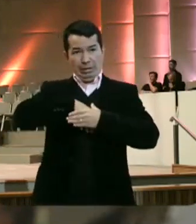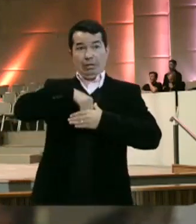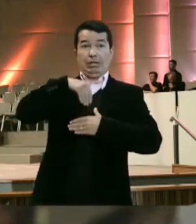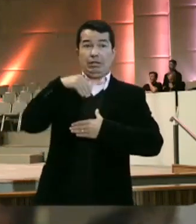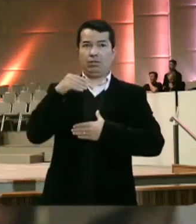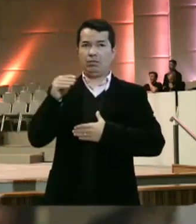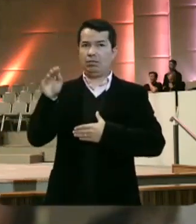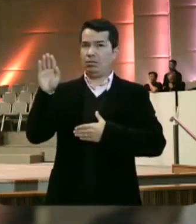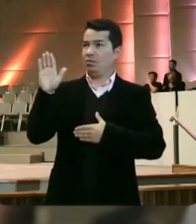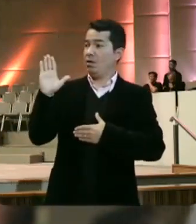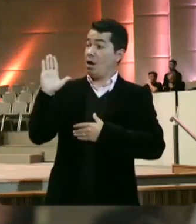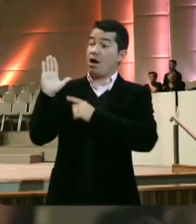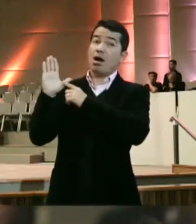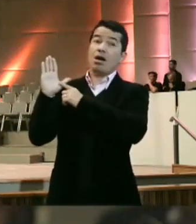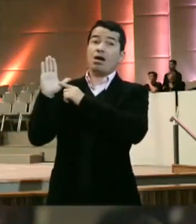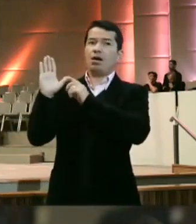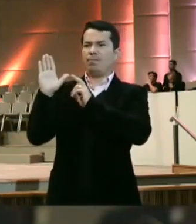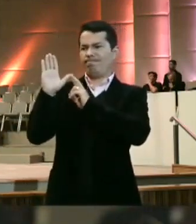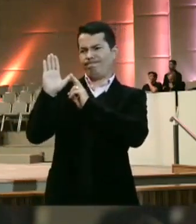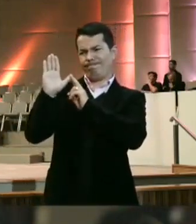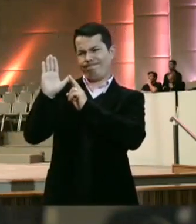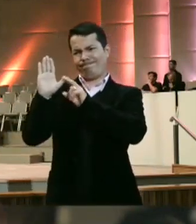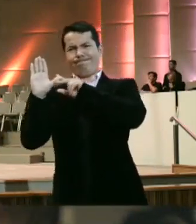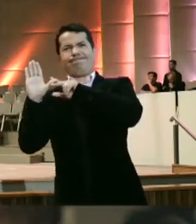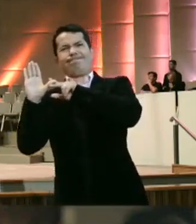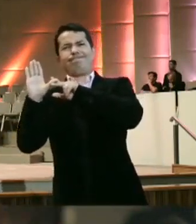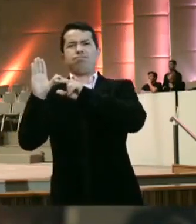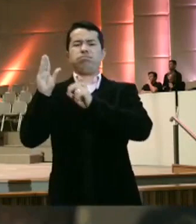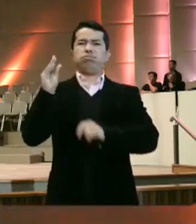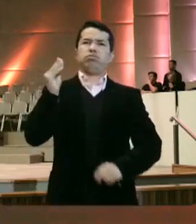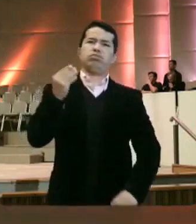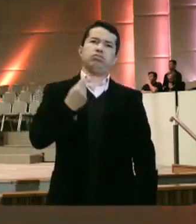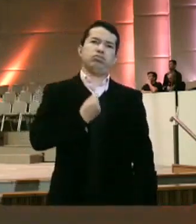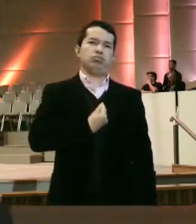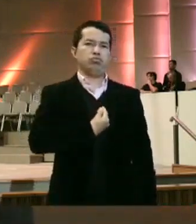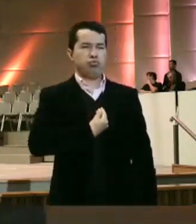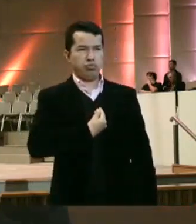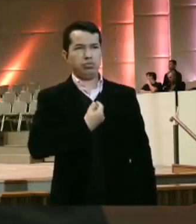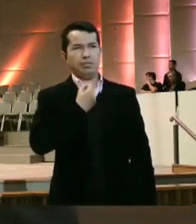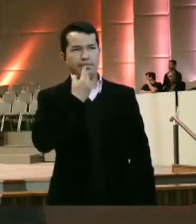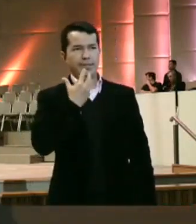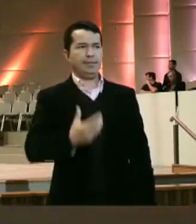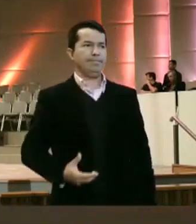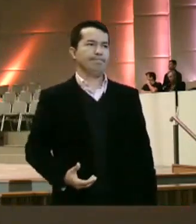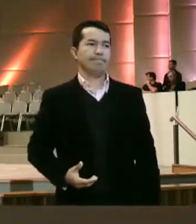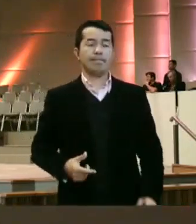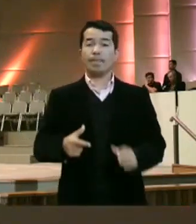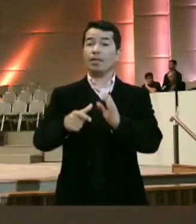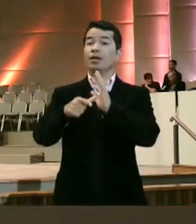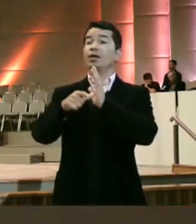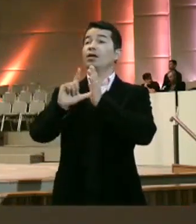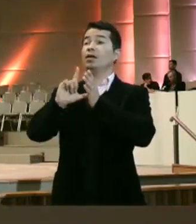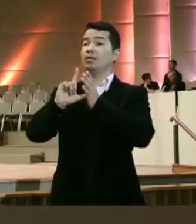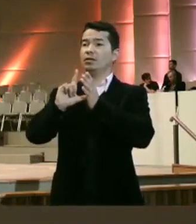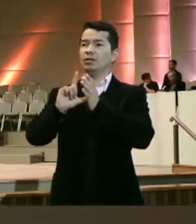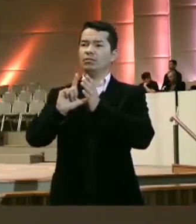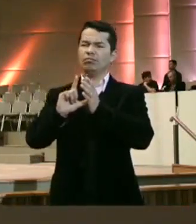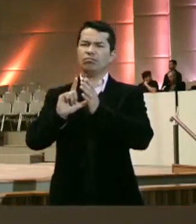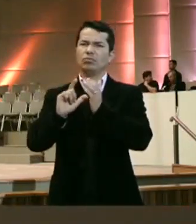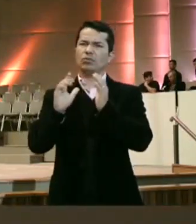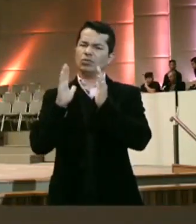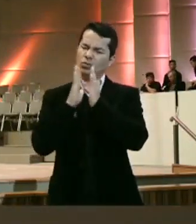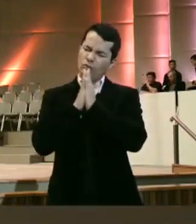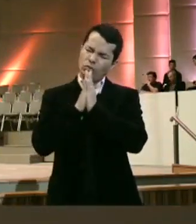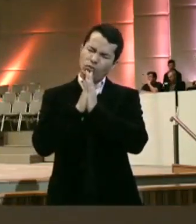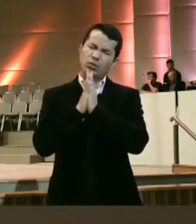porque o Senhor vai transformando a nossa vida. Nessa manhã, eu queria, antes da gente celebrar a ceia do Senhor, a gente